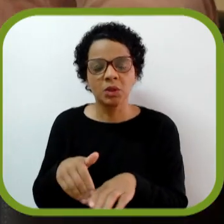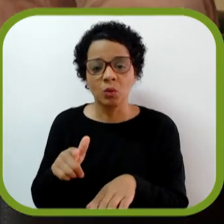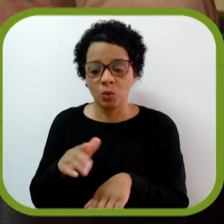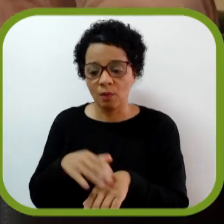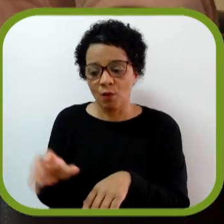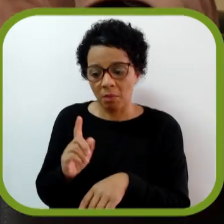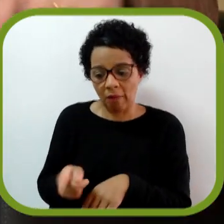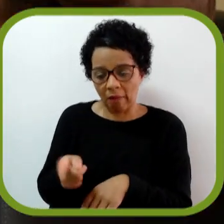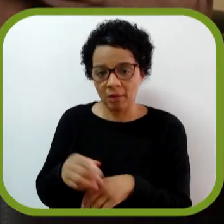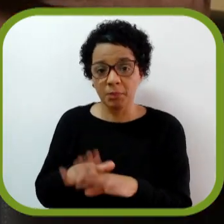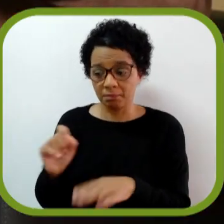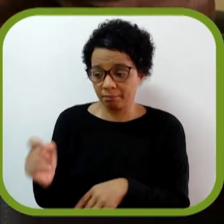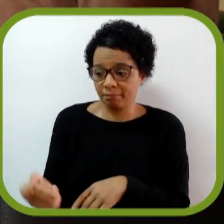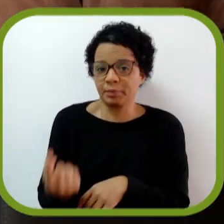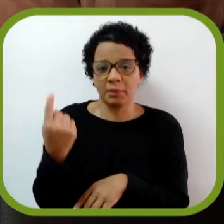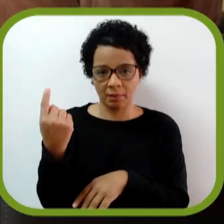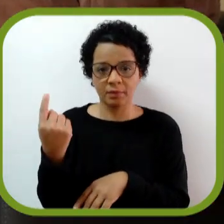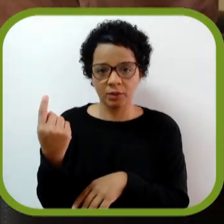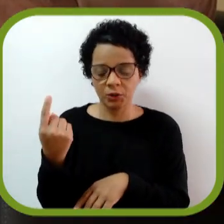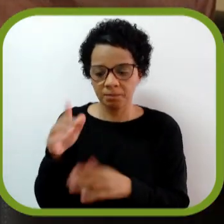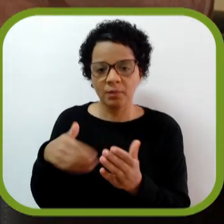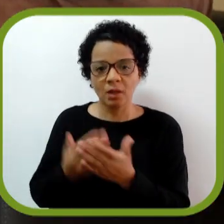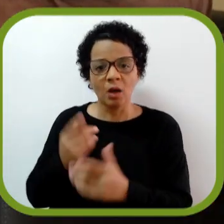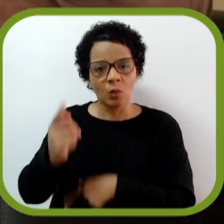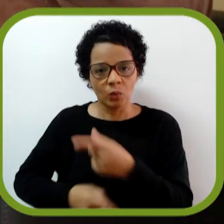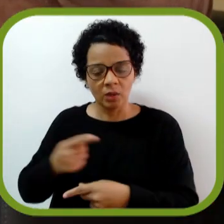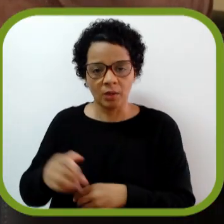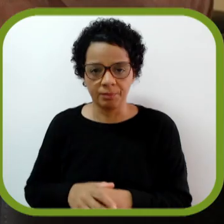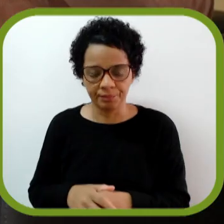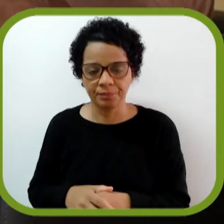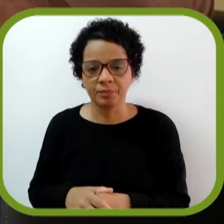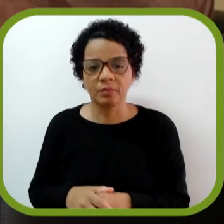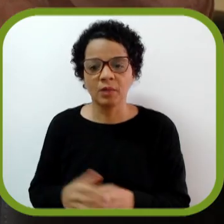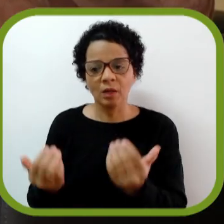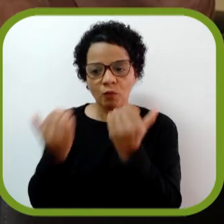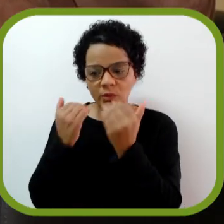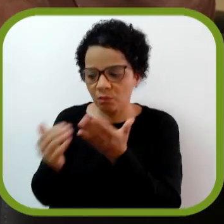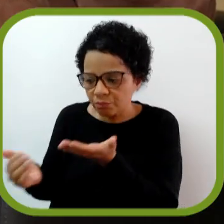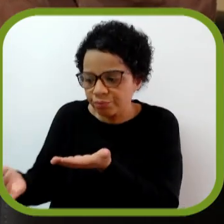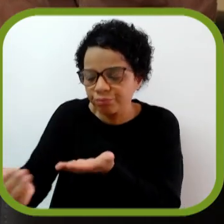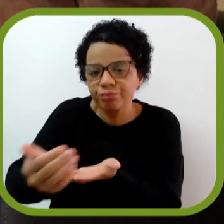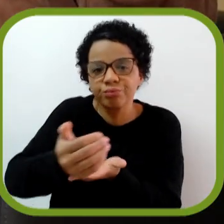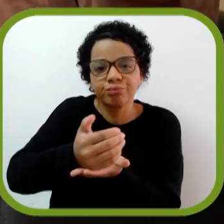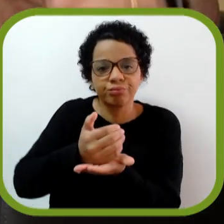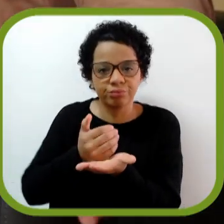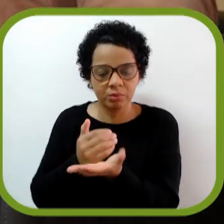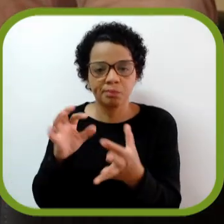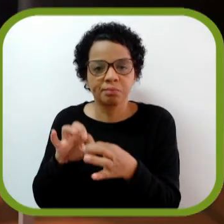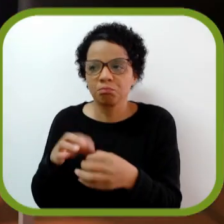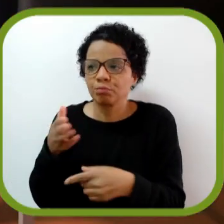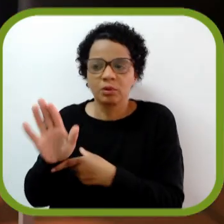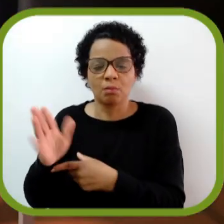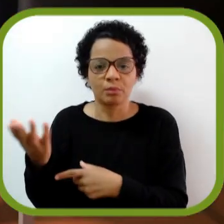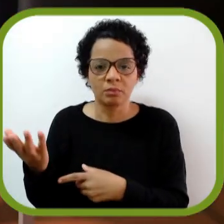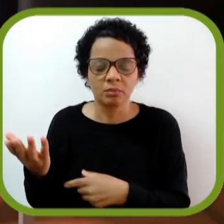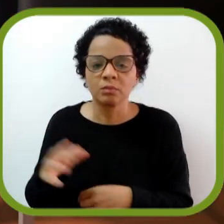dos privados é por essa via, mas que pela primeira vez vai permitir adquirir um conjunto de informações, de dados,